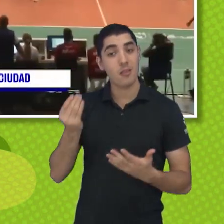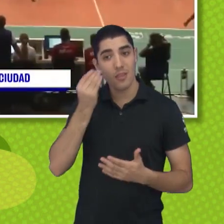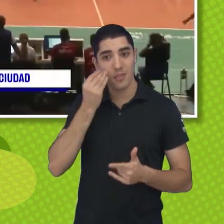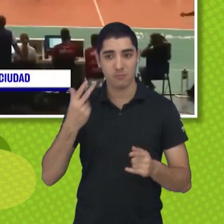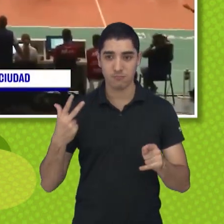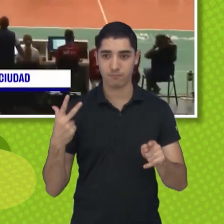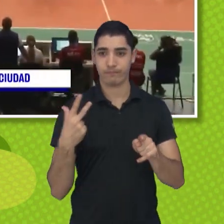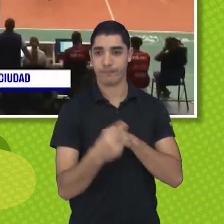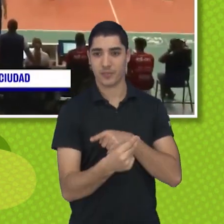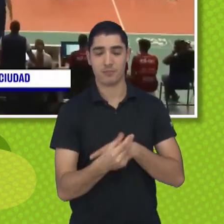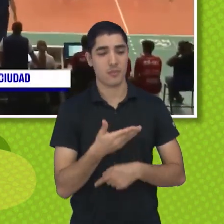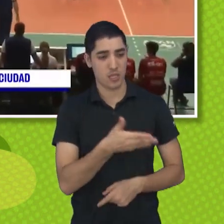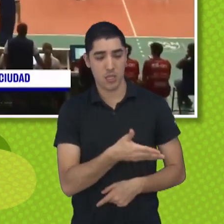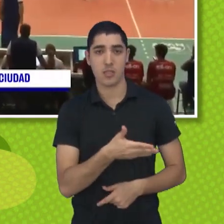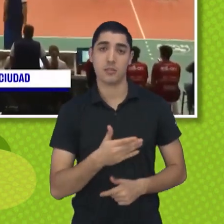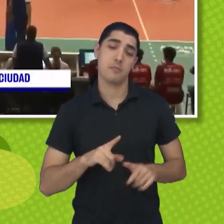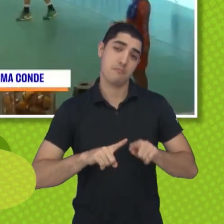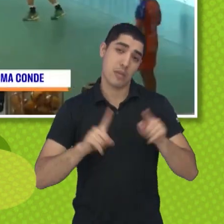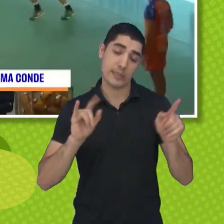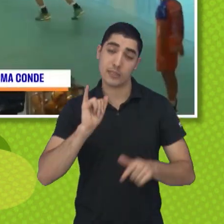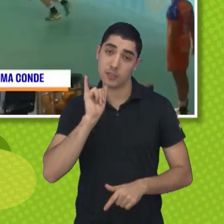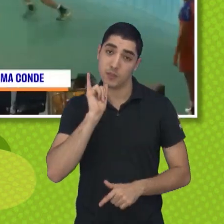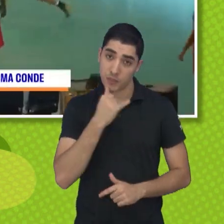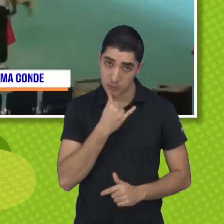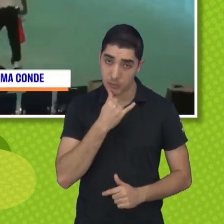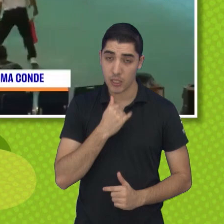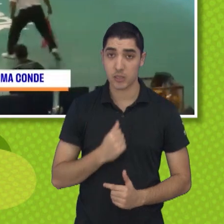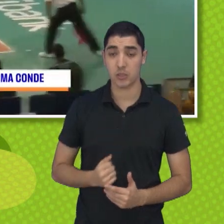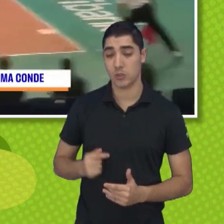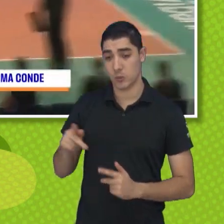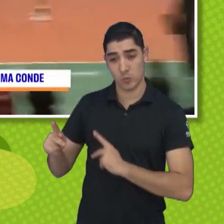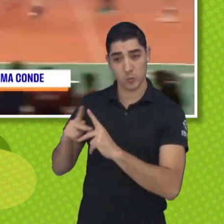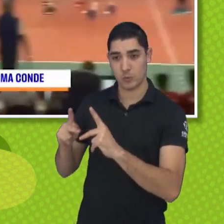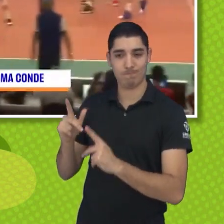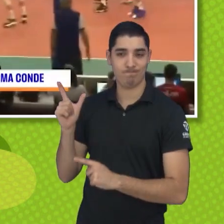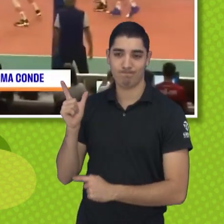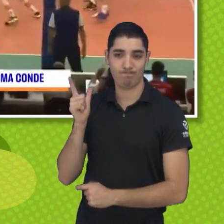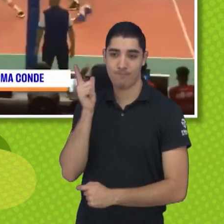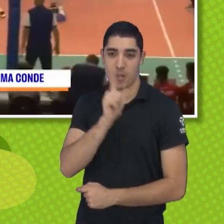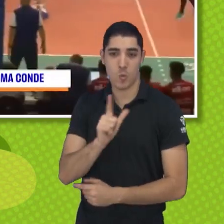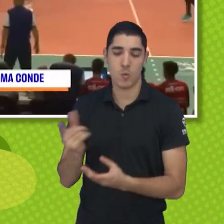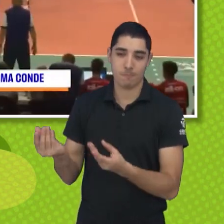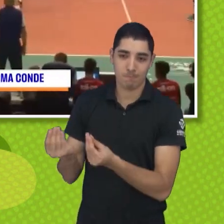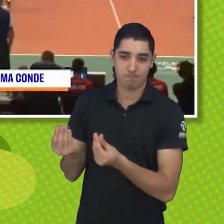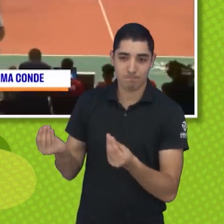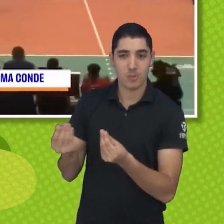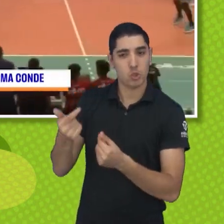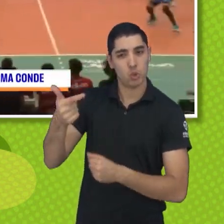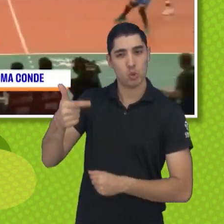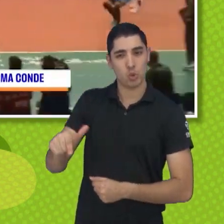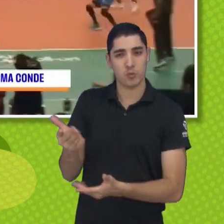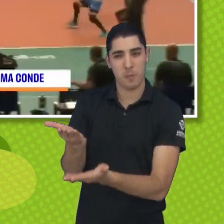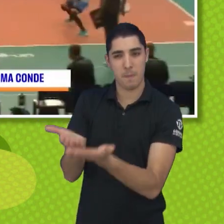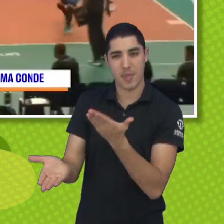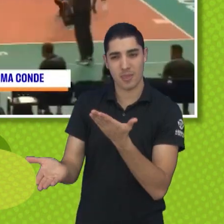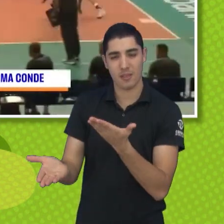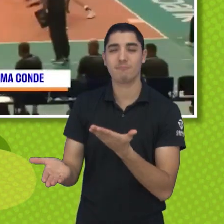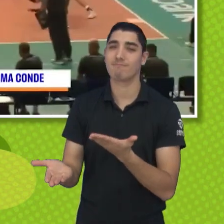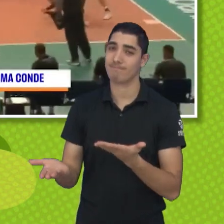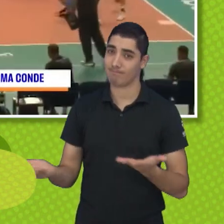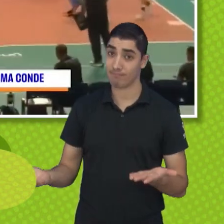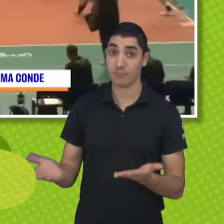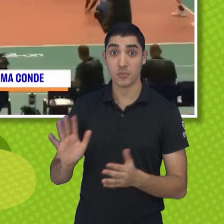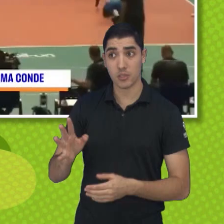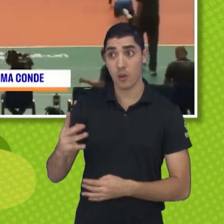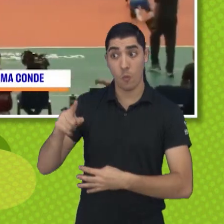do time argentino, mas infelizmente para o São José não foi assim, e amarga mais uma derrota aí, talvez a